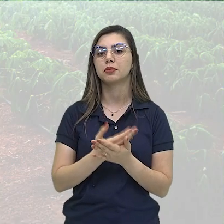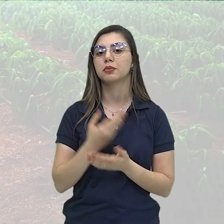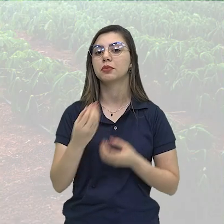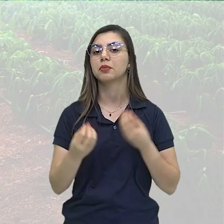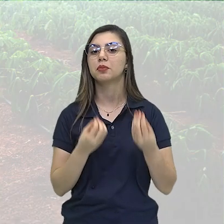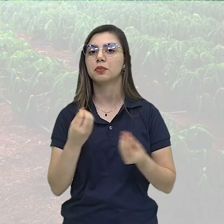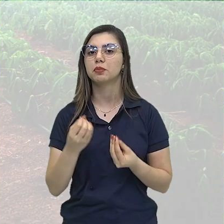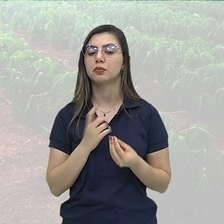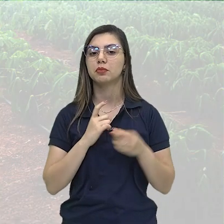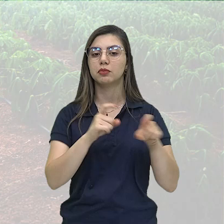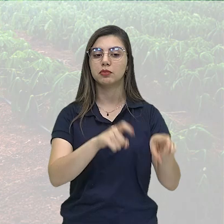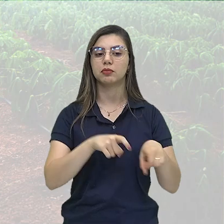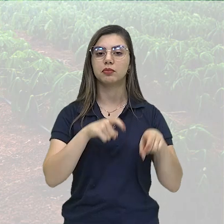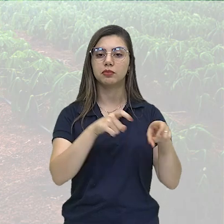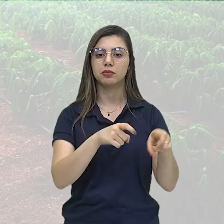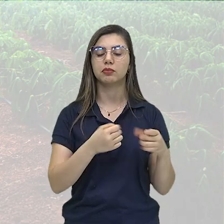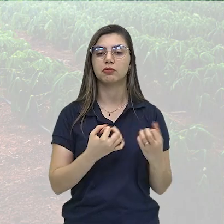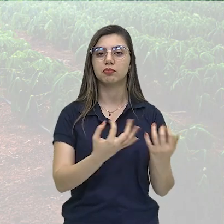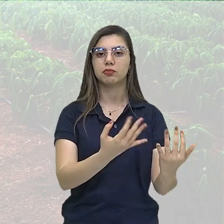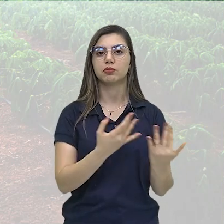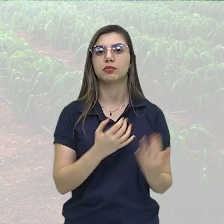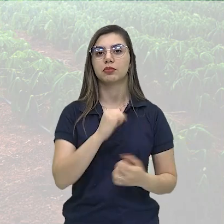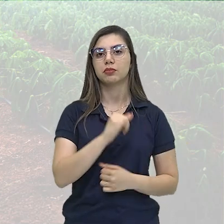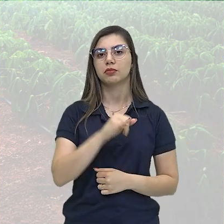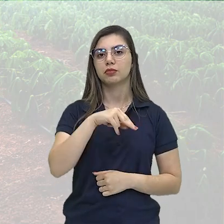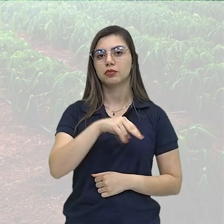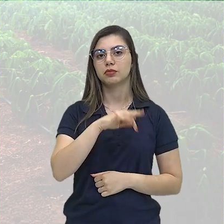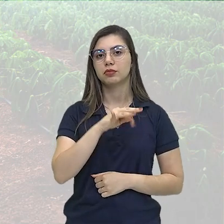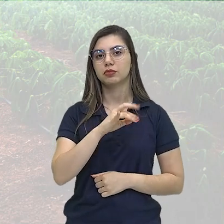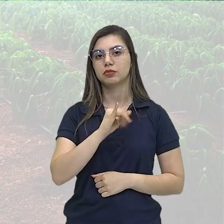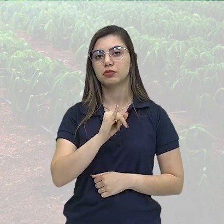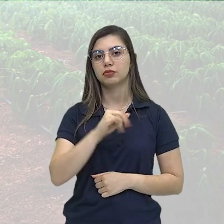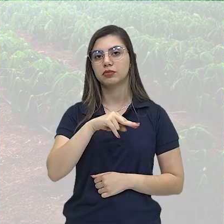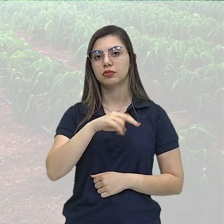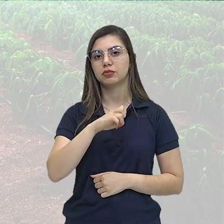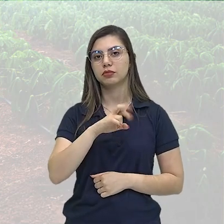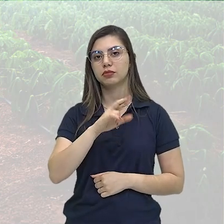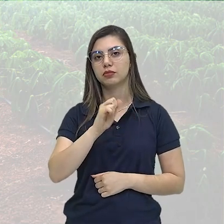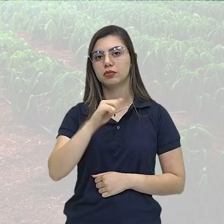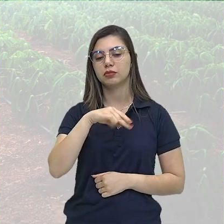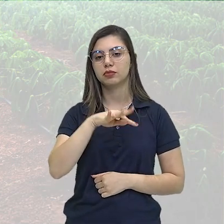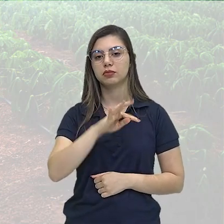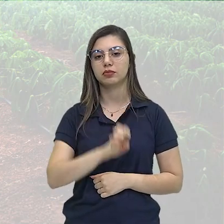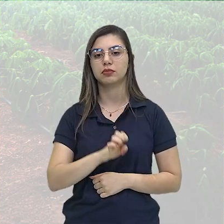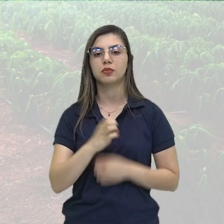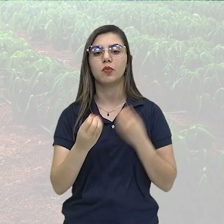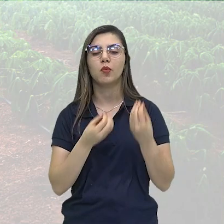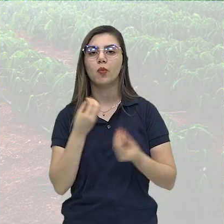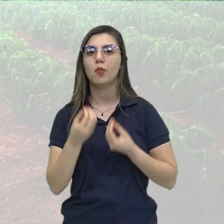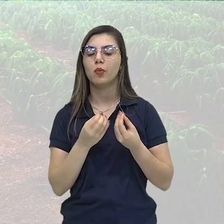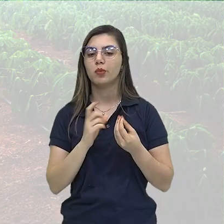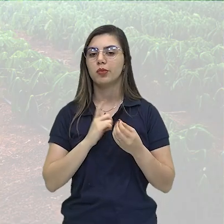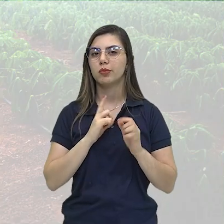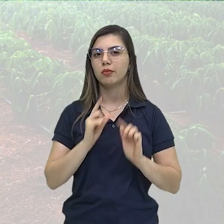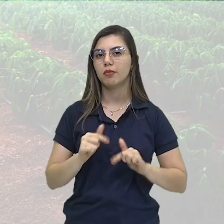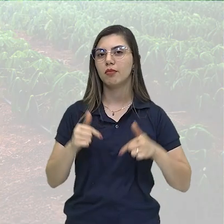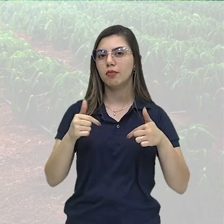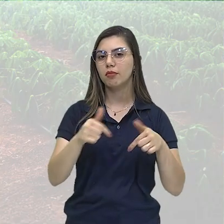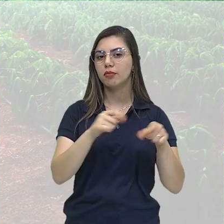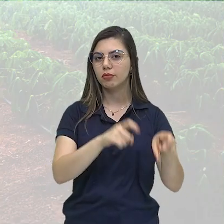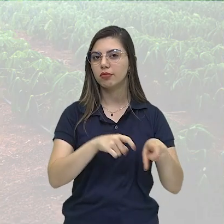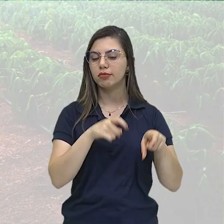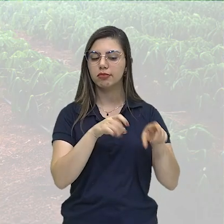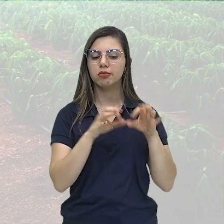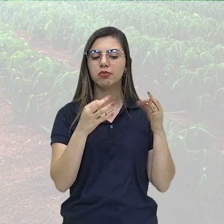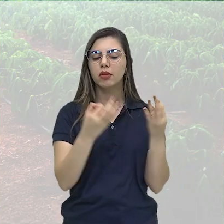itinerante. Vamos verificar como é que funciona ali essa prática agrícola na